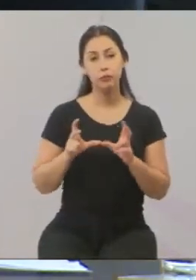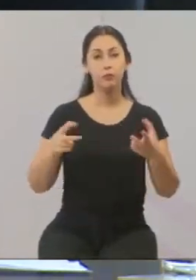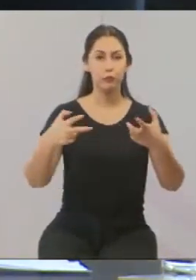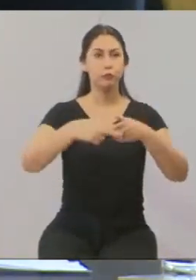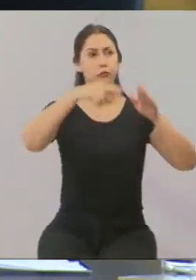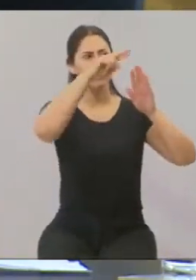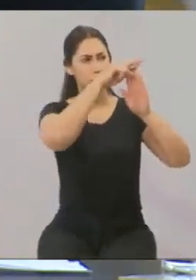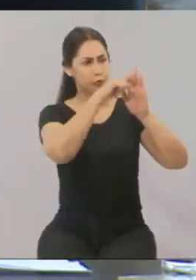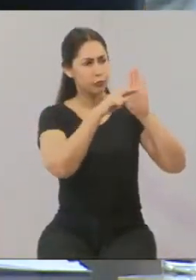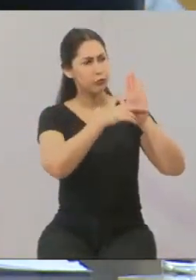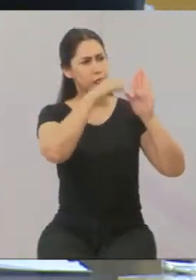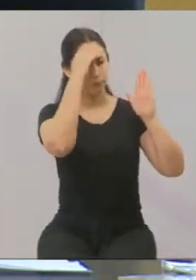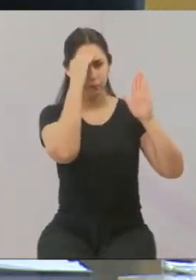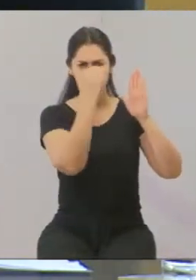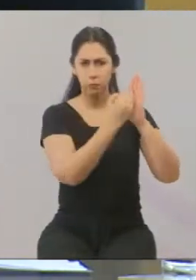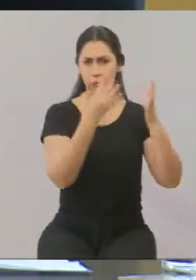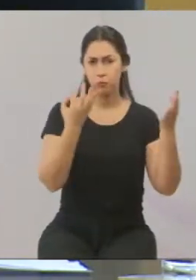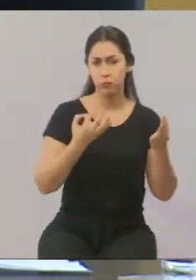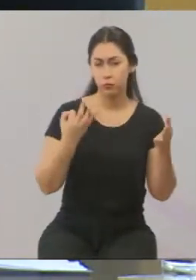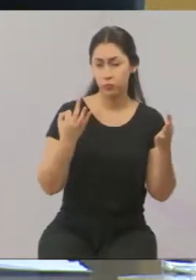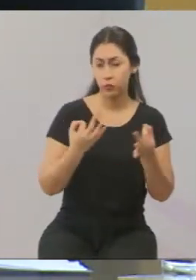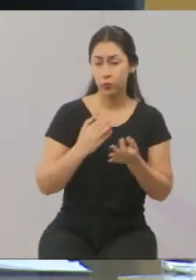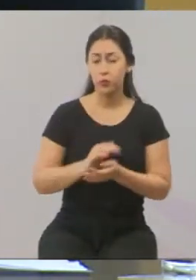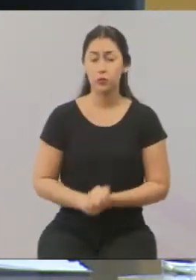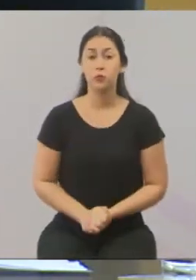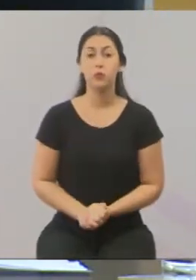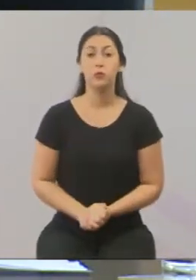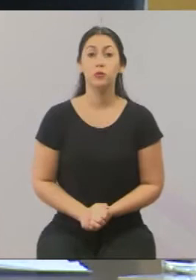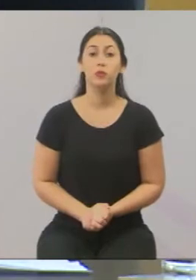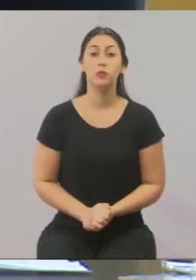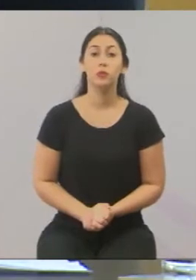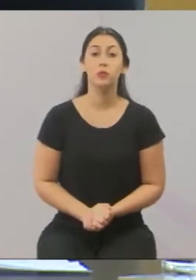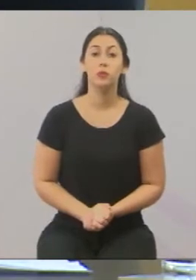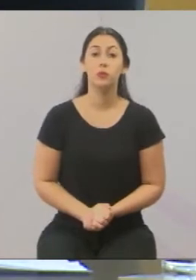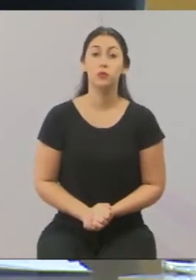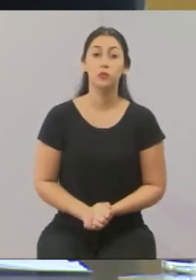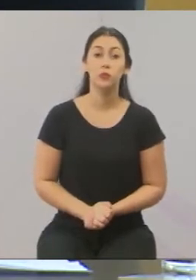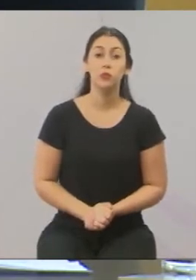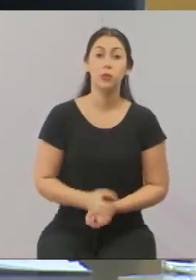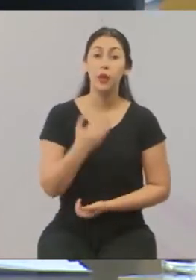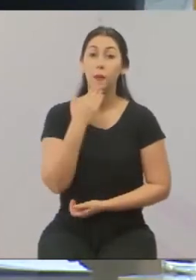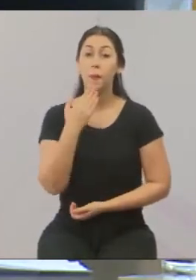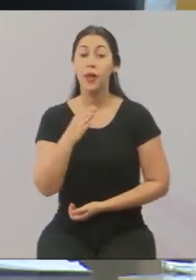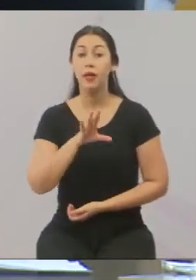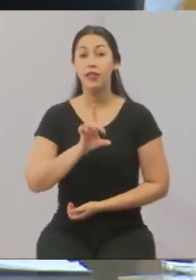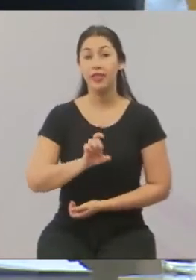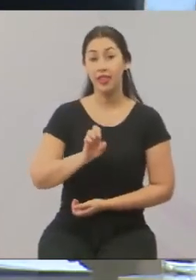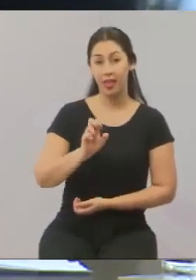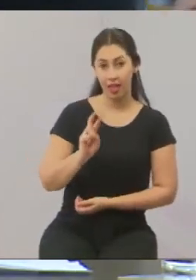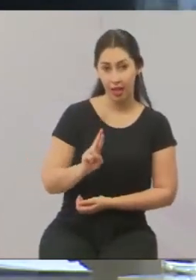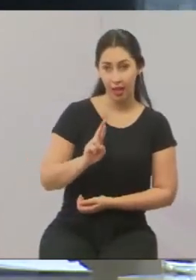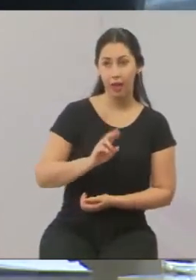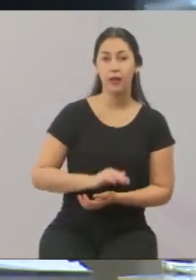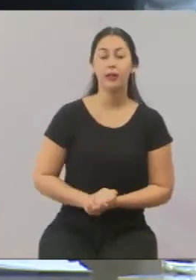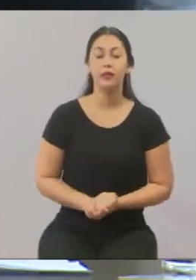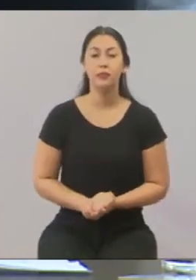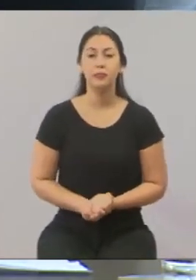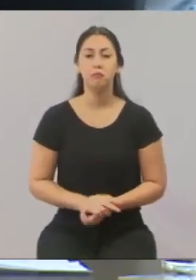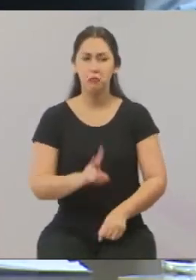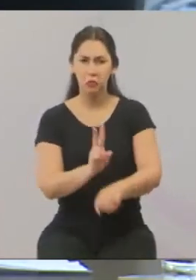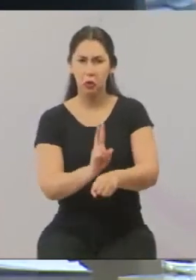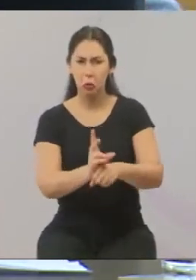Casa, ouvido e aprovado pela Igreja de Plenário, cumpridas as formalidades regimentais, seja oficiado ao DR, Departamento de Estrada de Rodagem do Estado de São